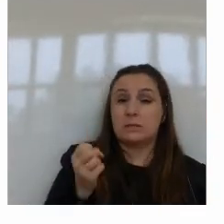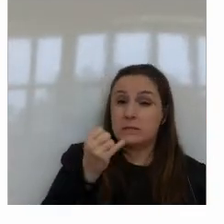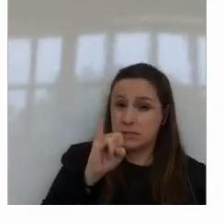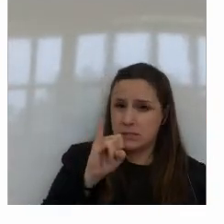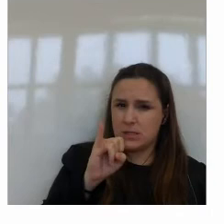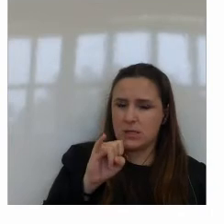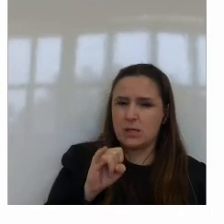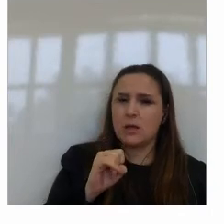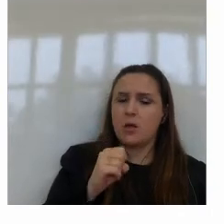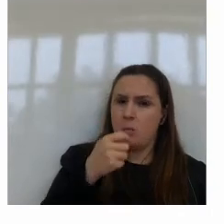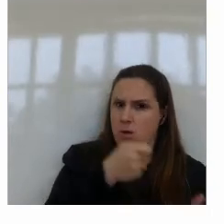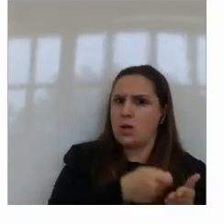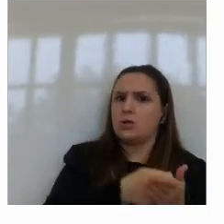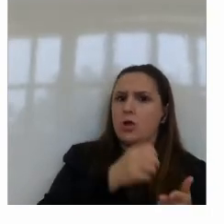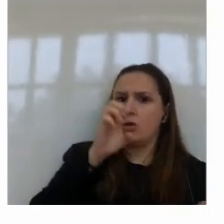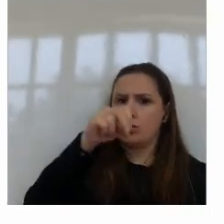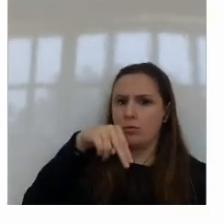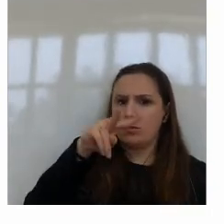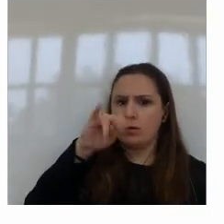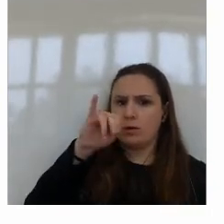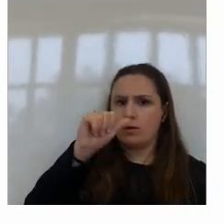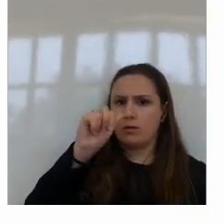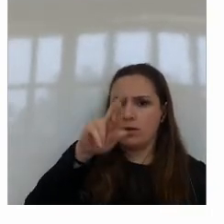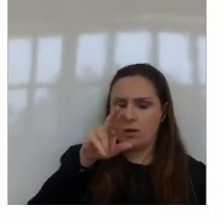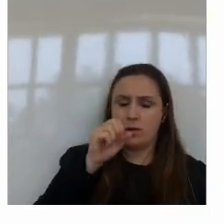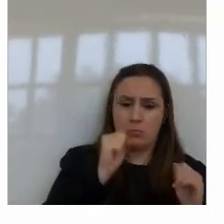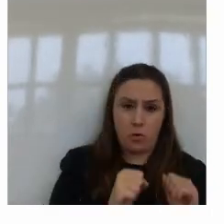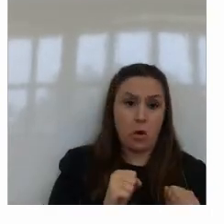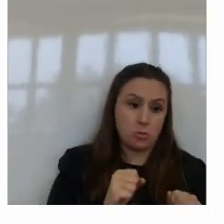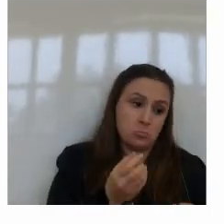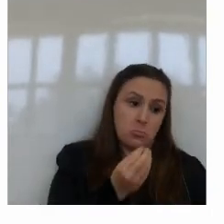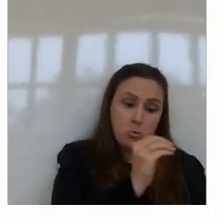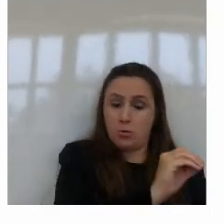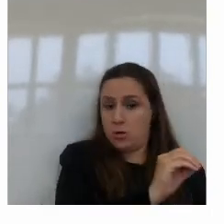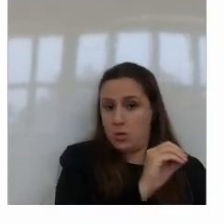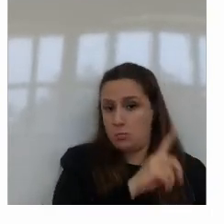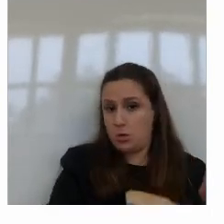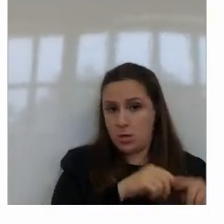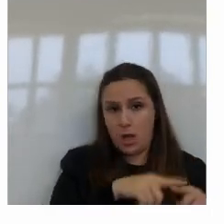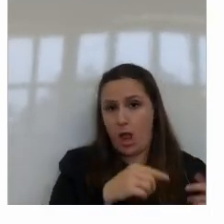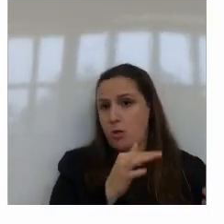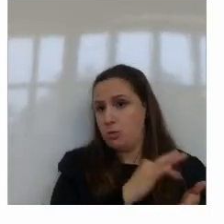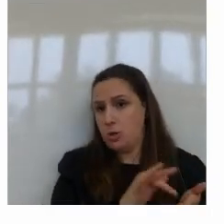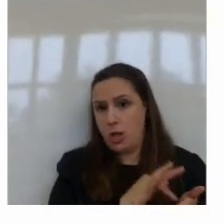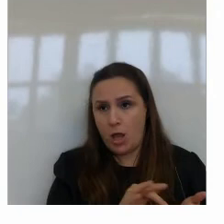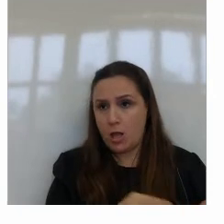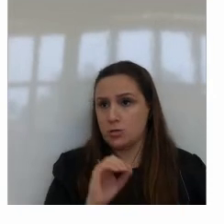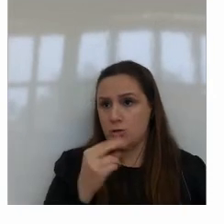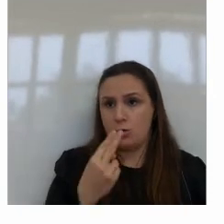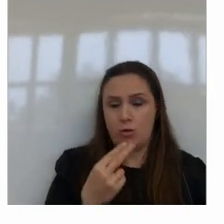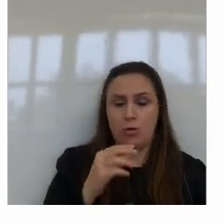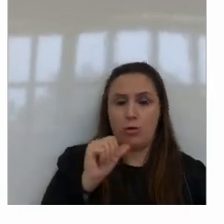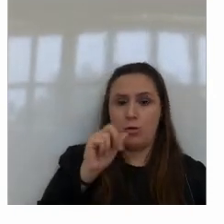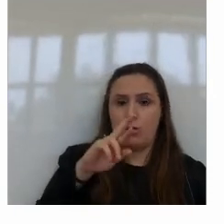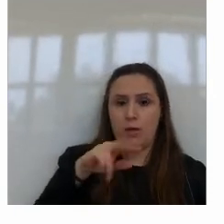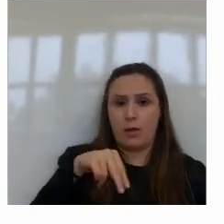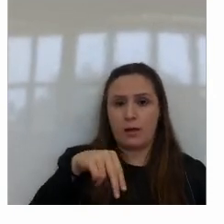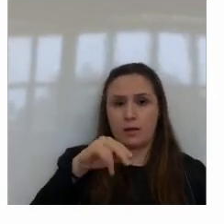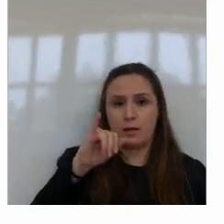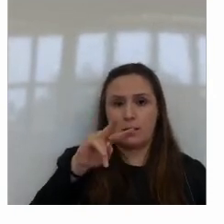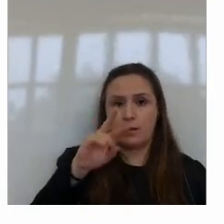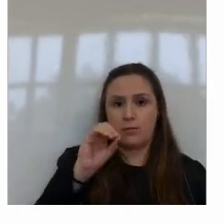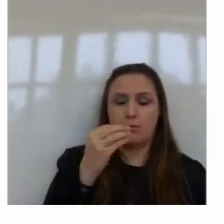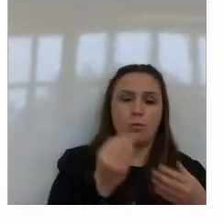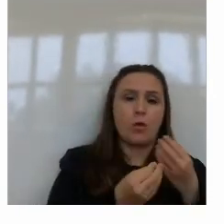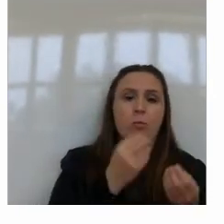recordo qual o nome desse botão. Se a gente exigir que o aluno clique no enviar, ele pode deixar esse material dele, ou o texto online